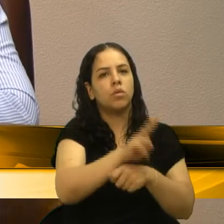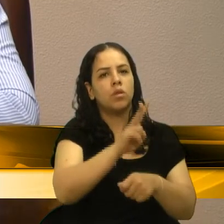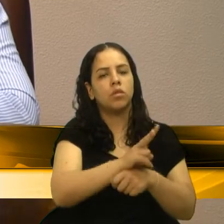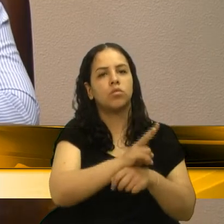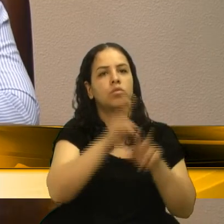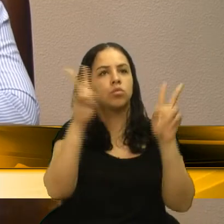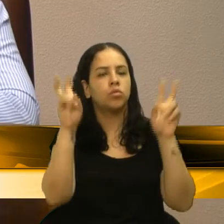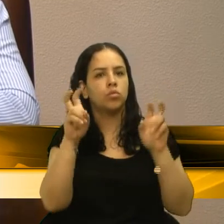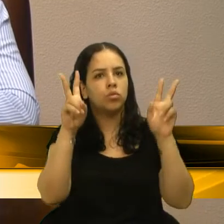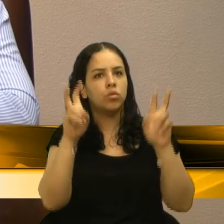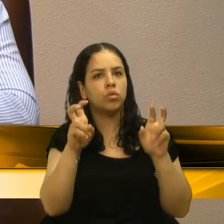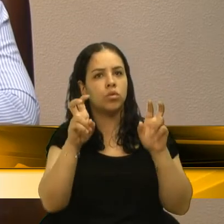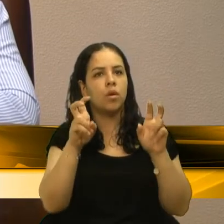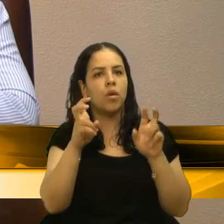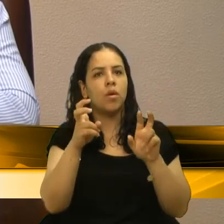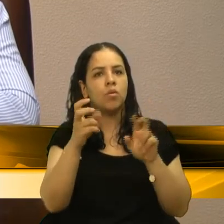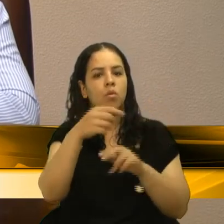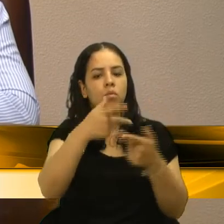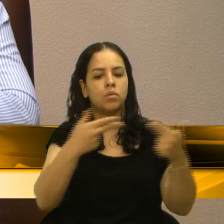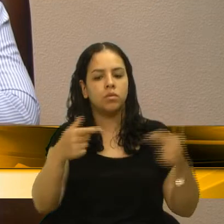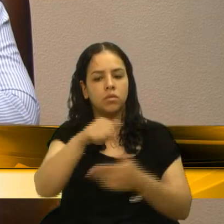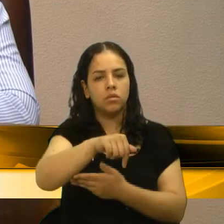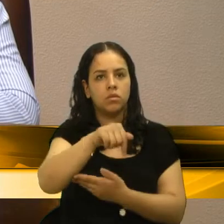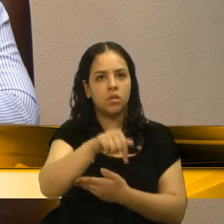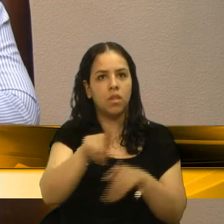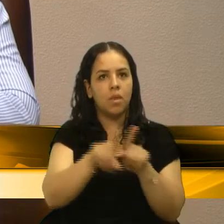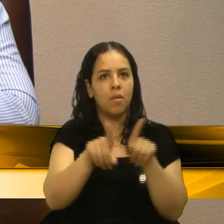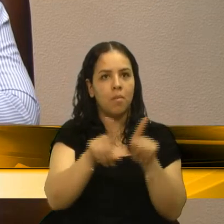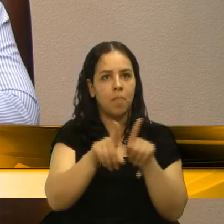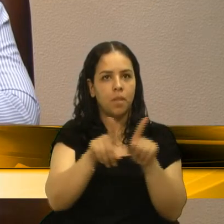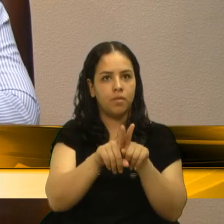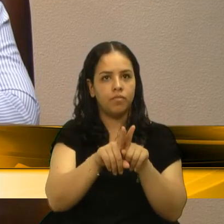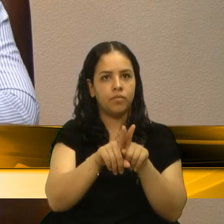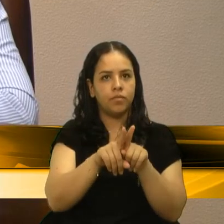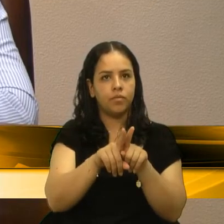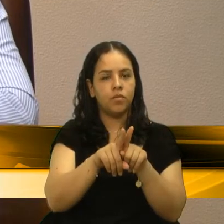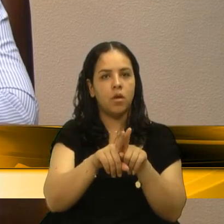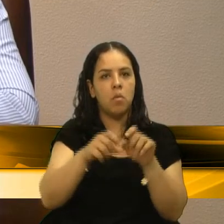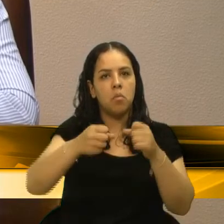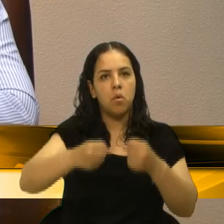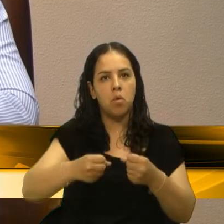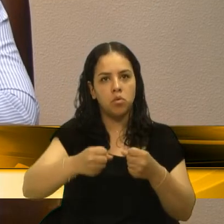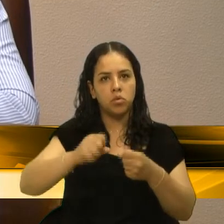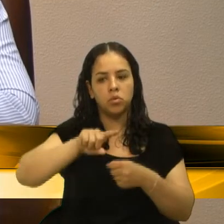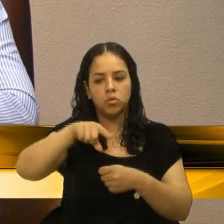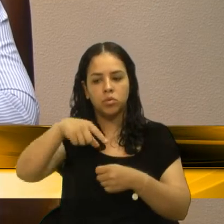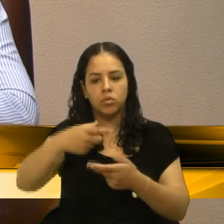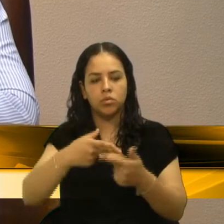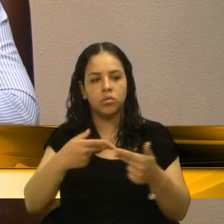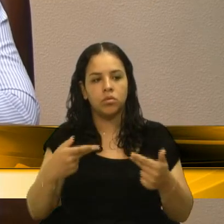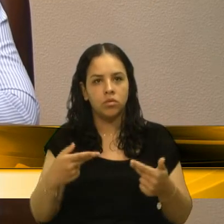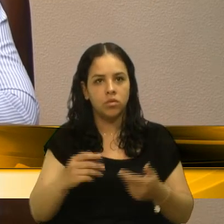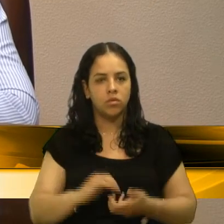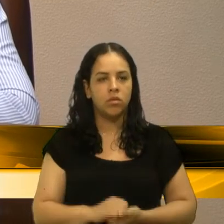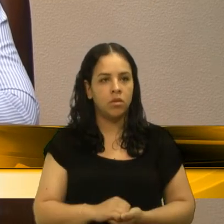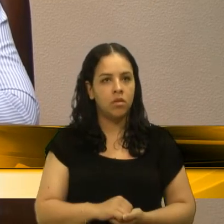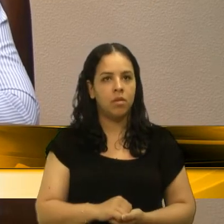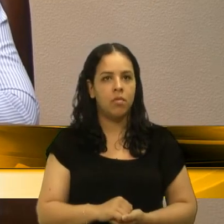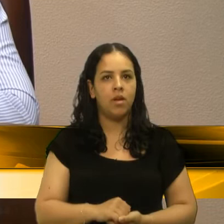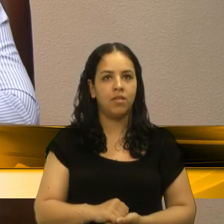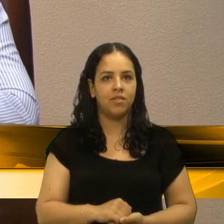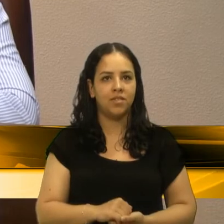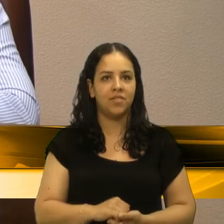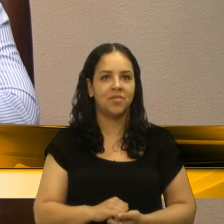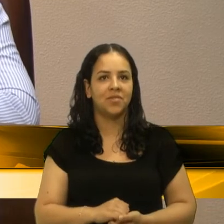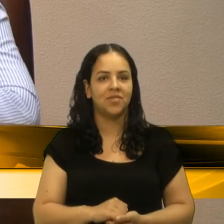municipais. Nesse documento, eu também dispus sobre autorização e permissão. Os bens públicos são, daí, desde exemplificações como ruas,